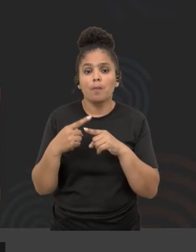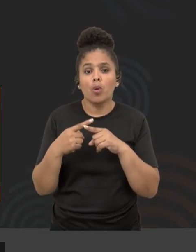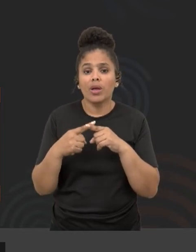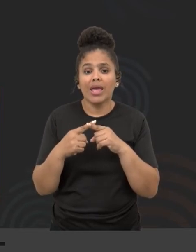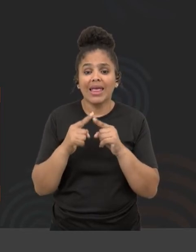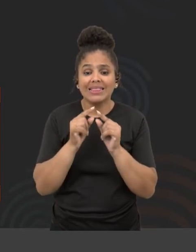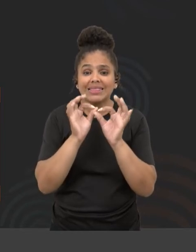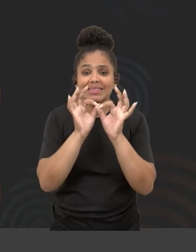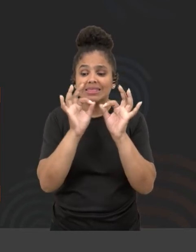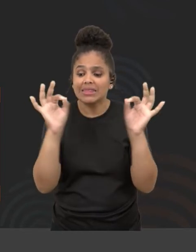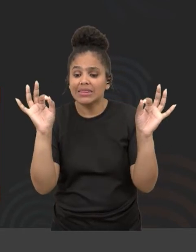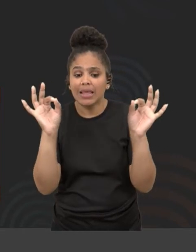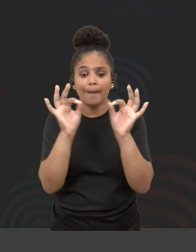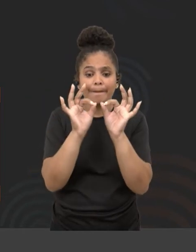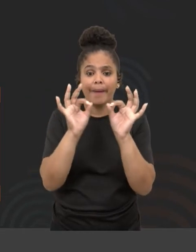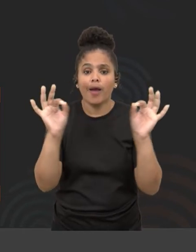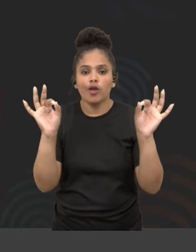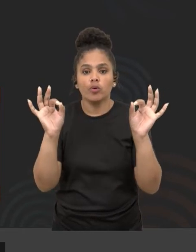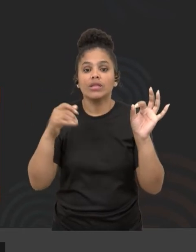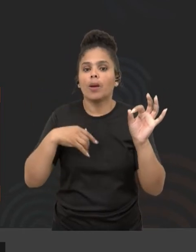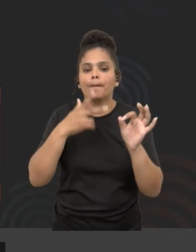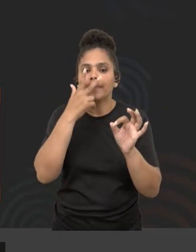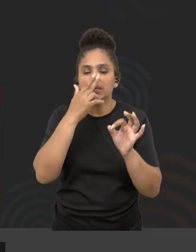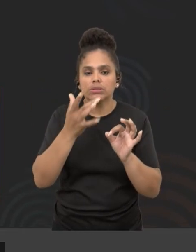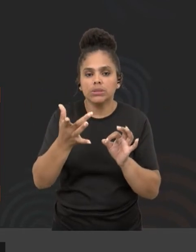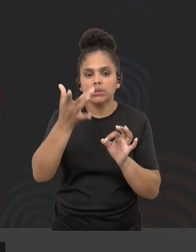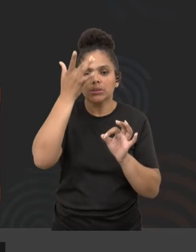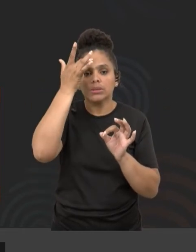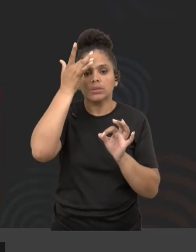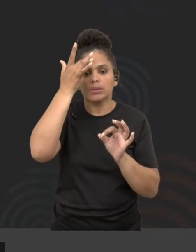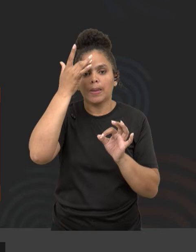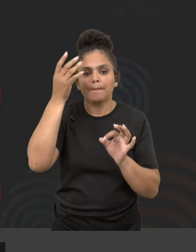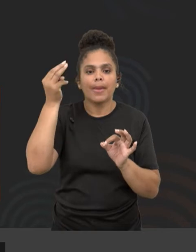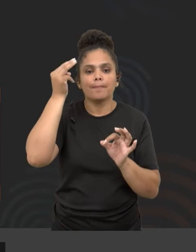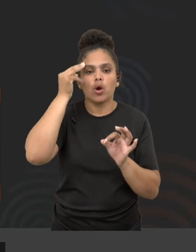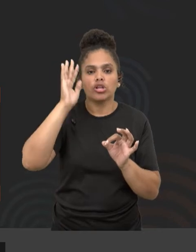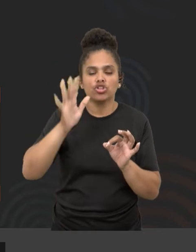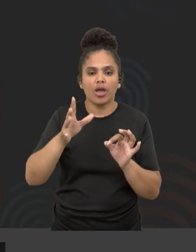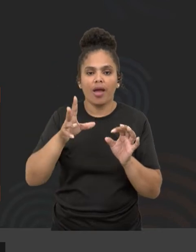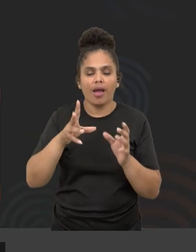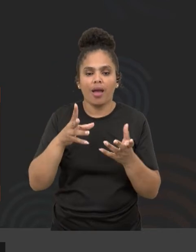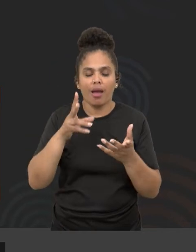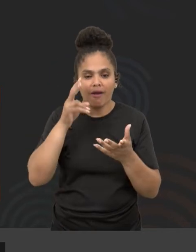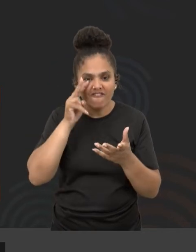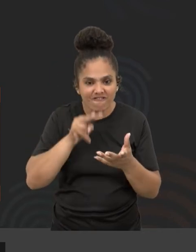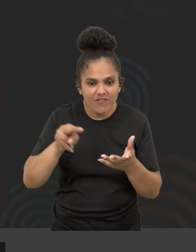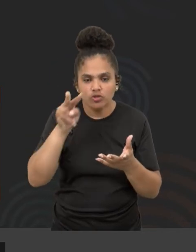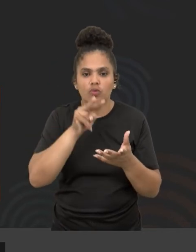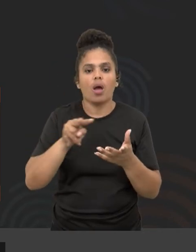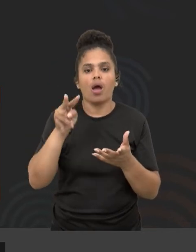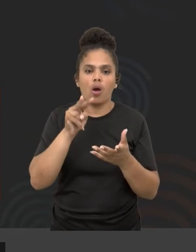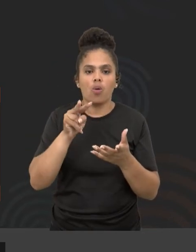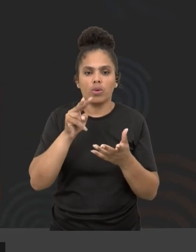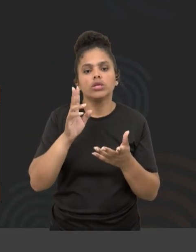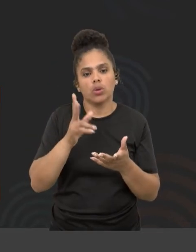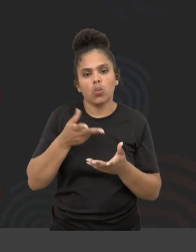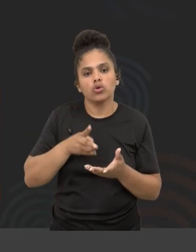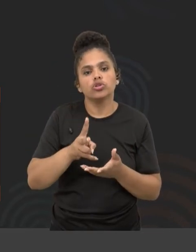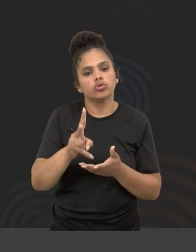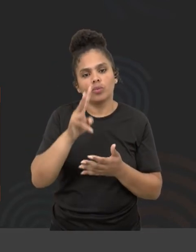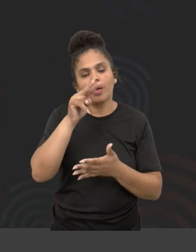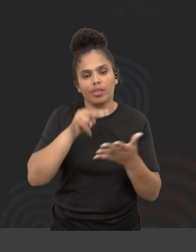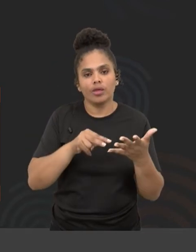tamanho dela. Então, eu tenho essa memória fotográfica para a gente ter a referência da continuidade da